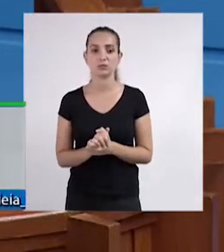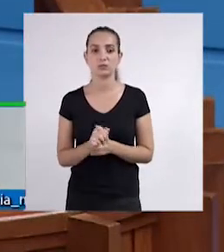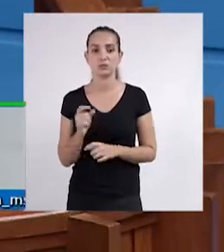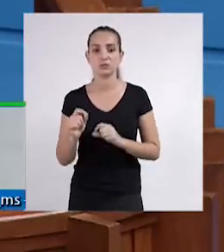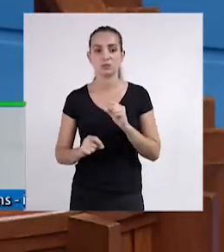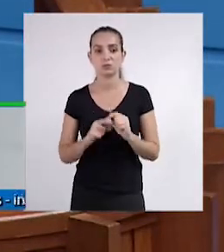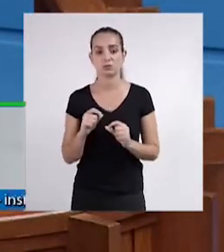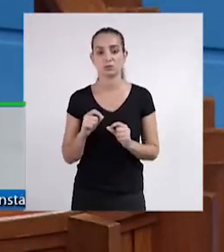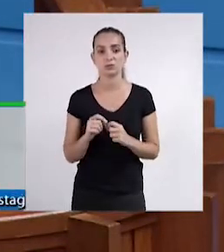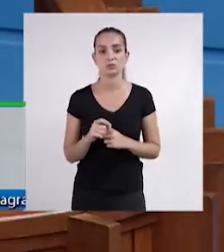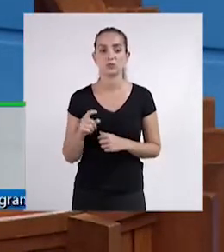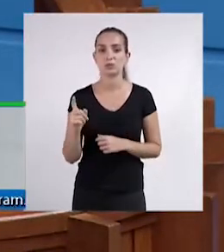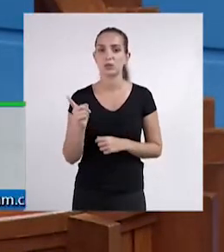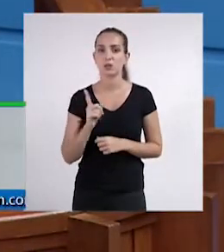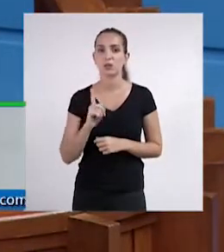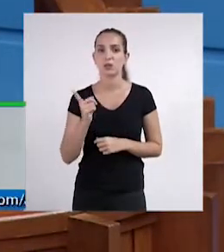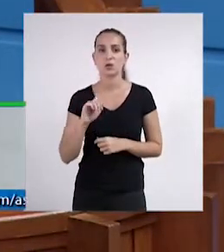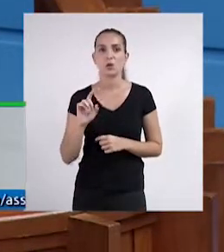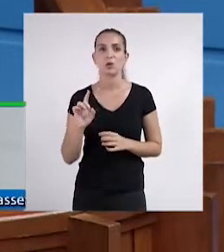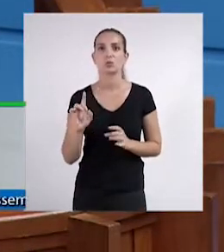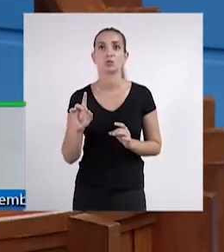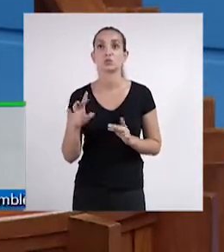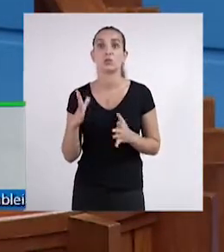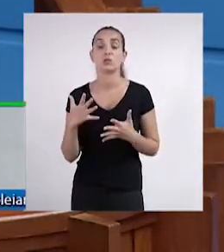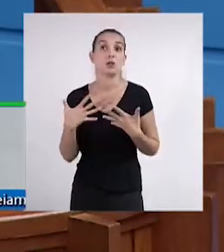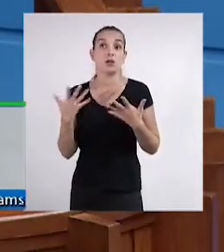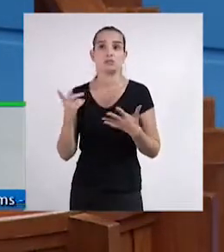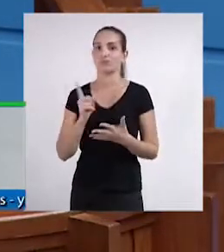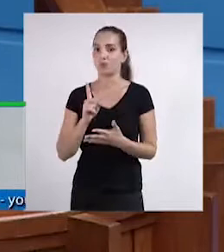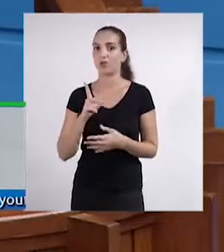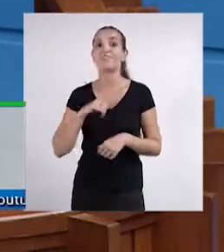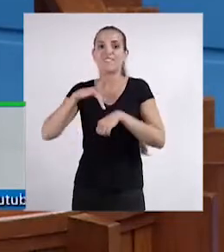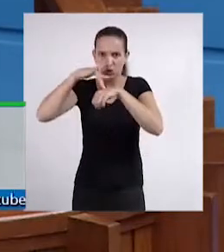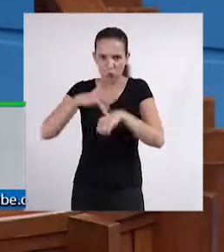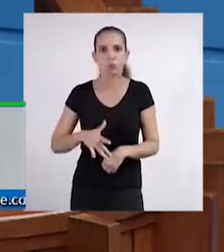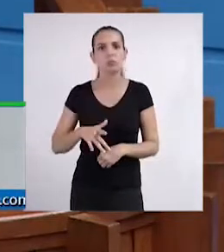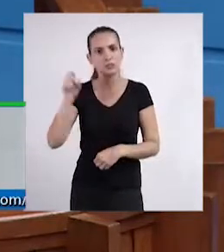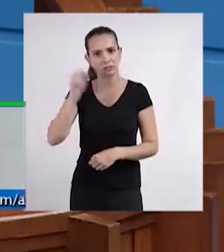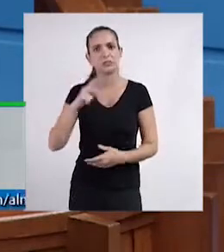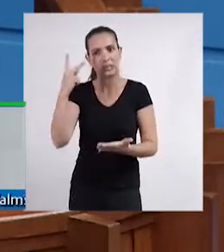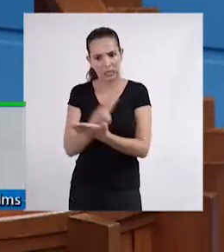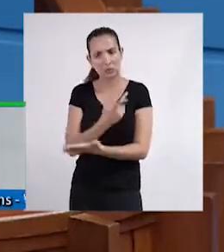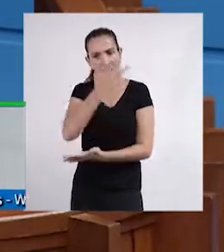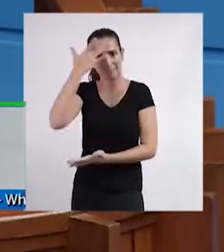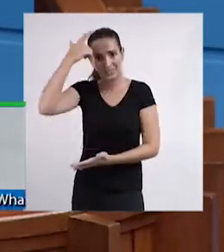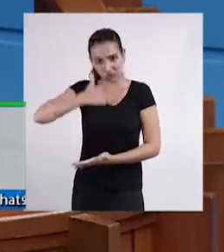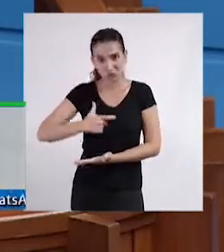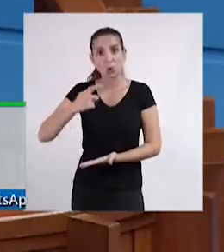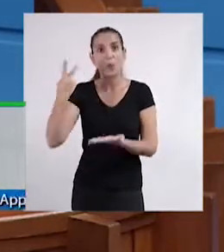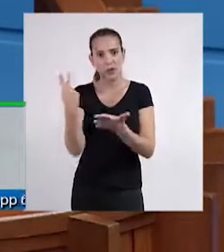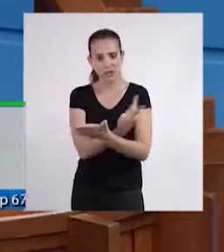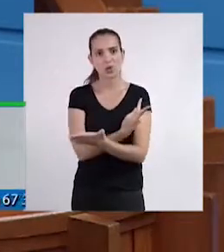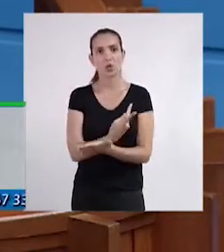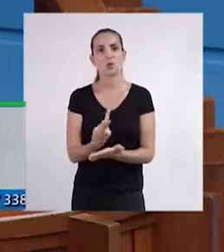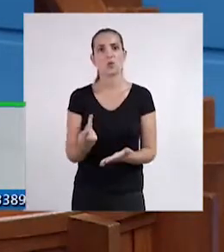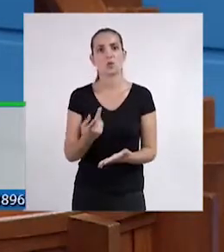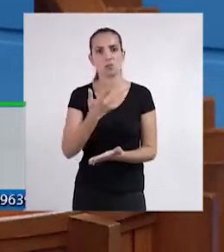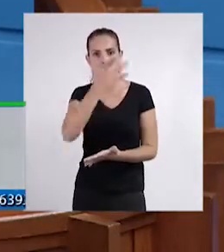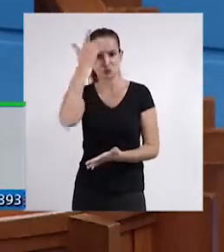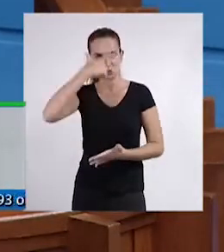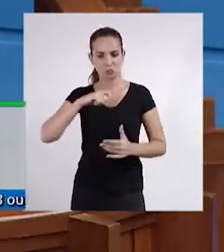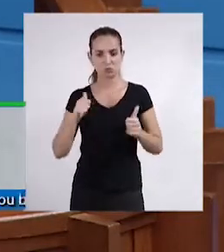não trata-se de uma fatalidade, aconteceu porque houve culpa, houve erro, houve negligência com